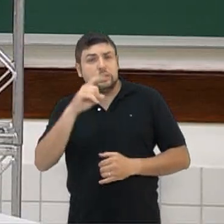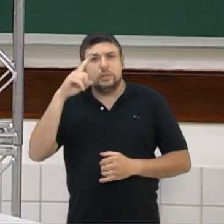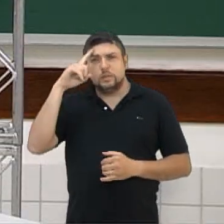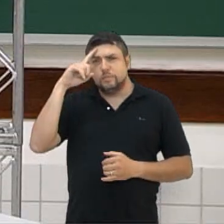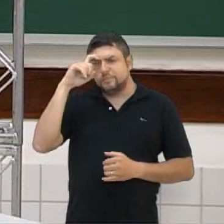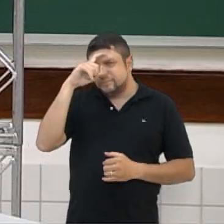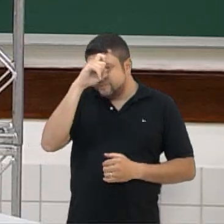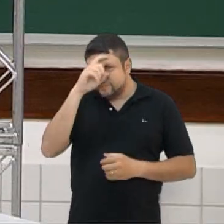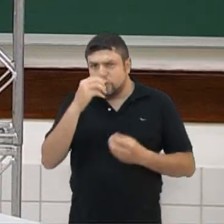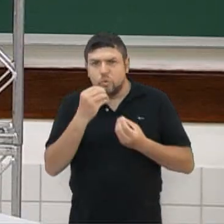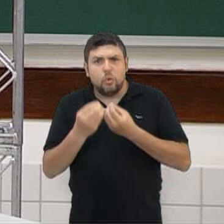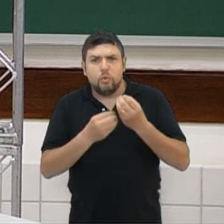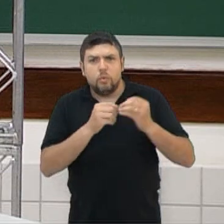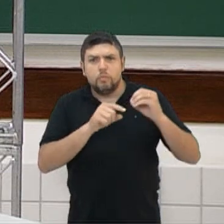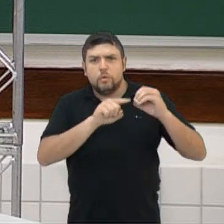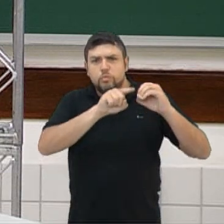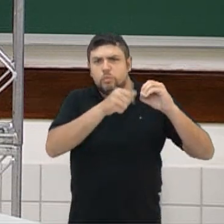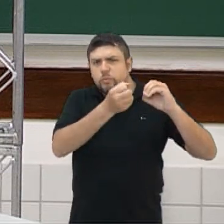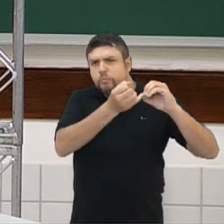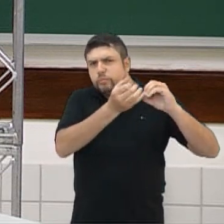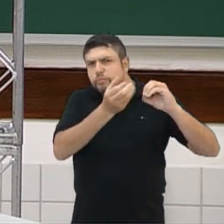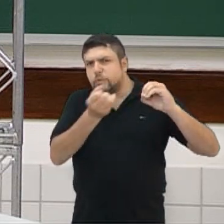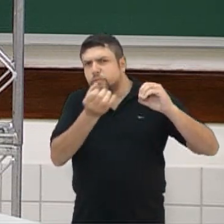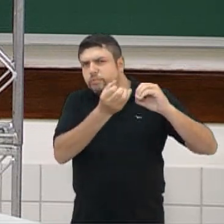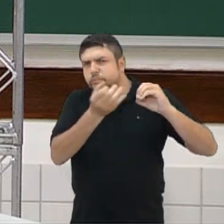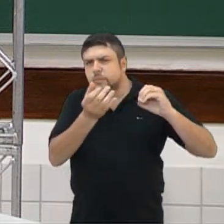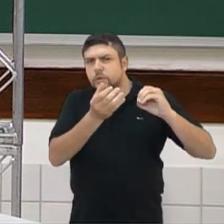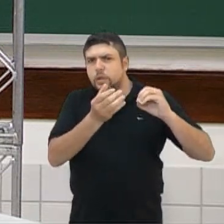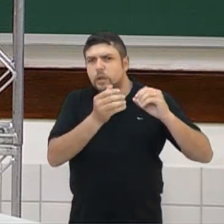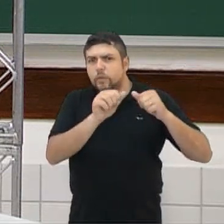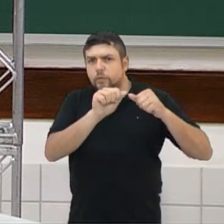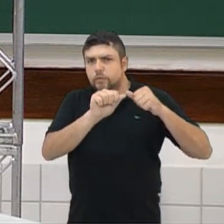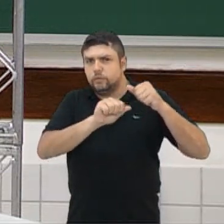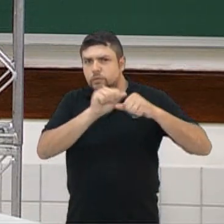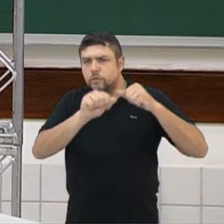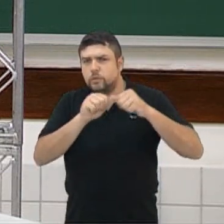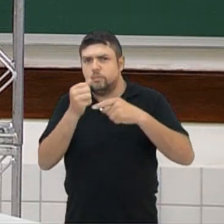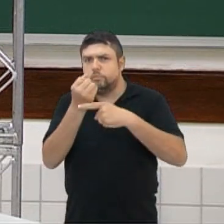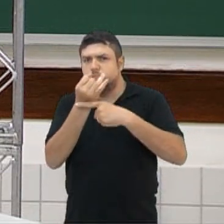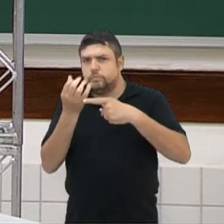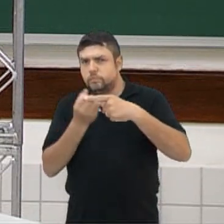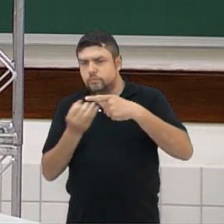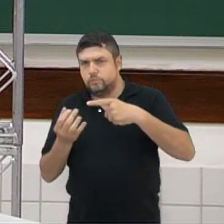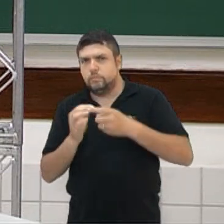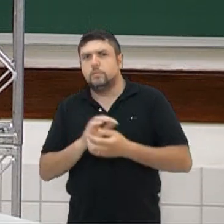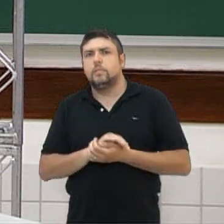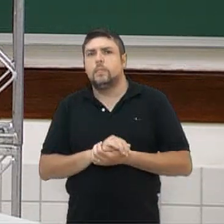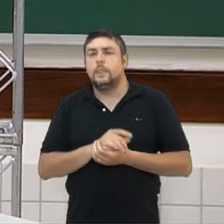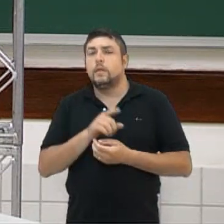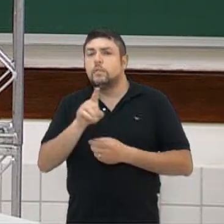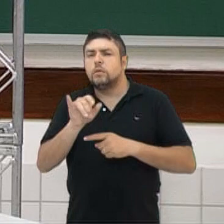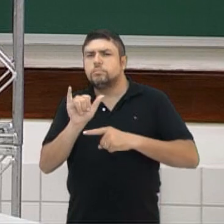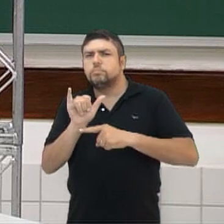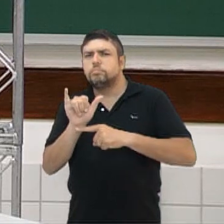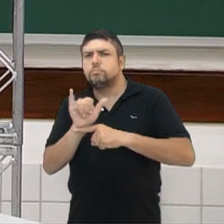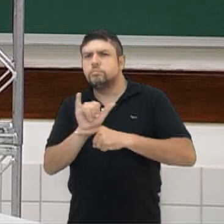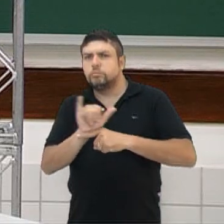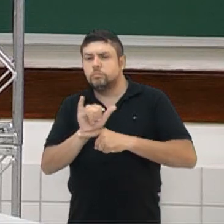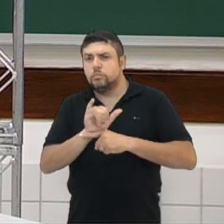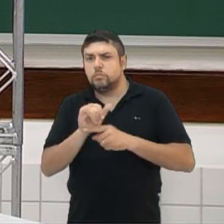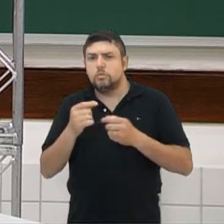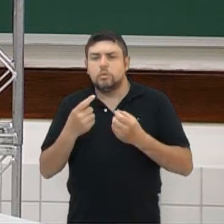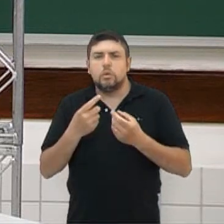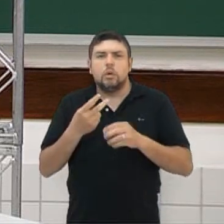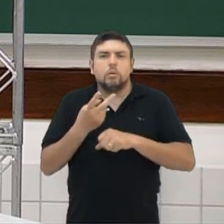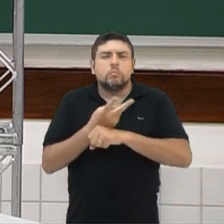dificuldade em transformar um número decimal em uma fração, aconselho que você faça o seguinte, vai lá no YouTube e procura como